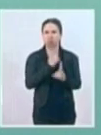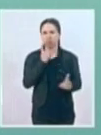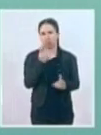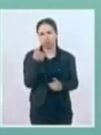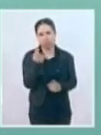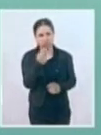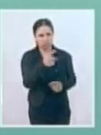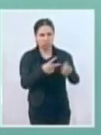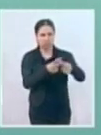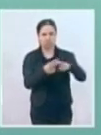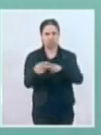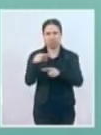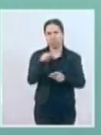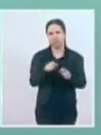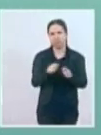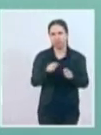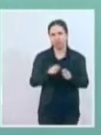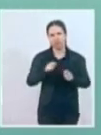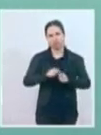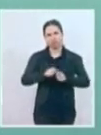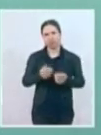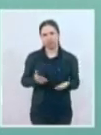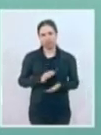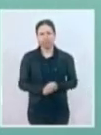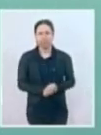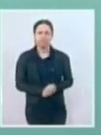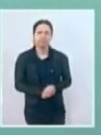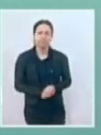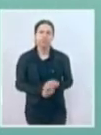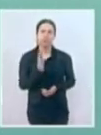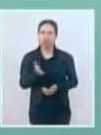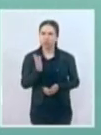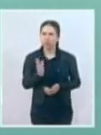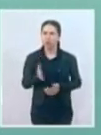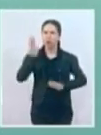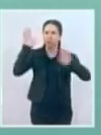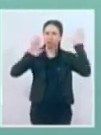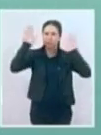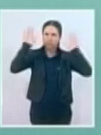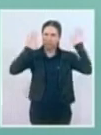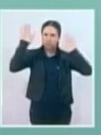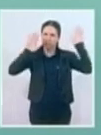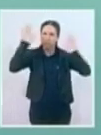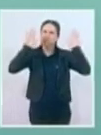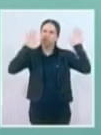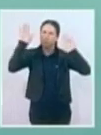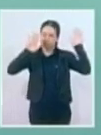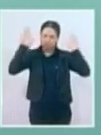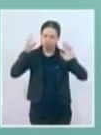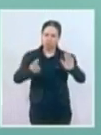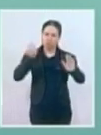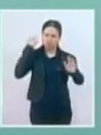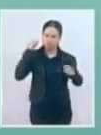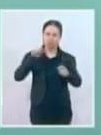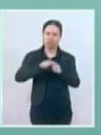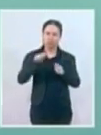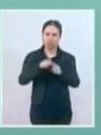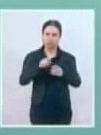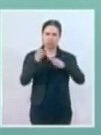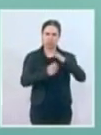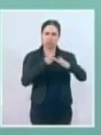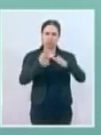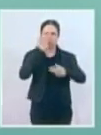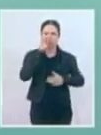obra. Na verdade, já havia, inclusive, aberto licitação, né, ou licitações, no caso, e a empresa vencedora, a empresa